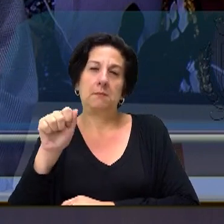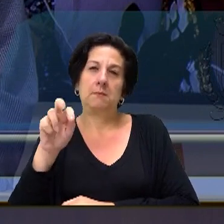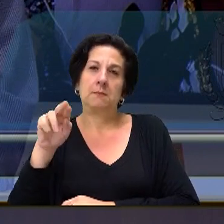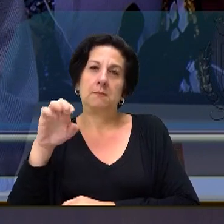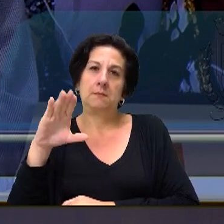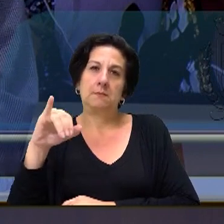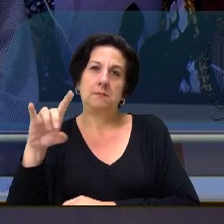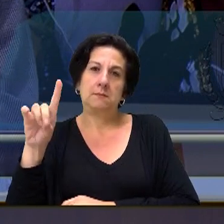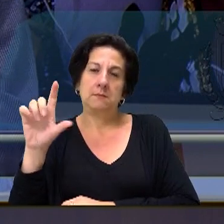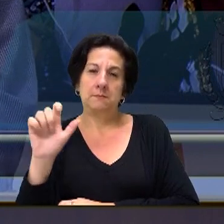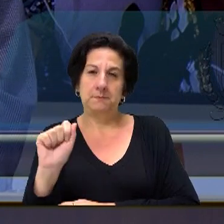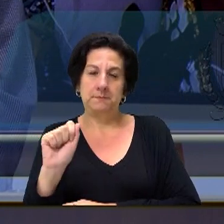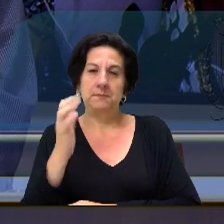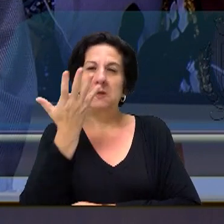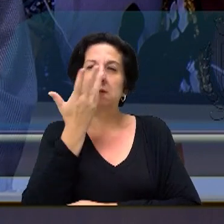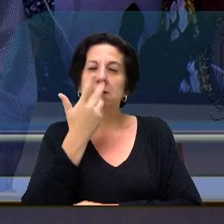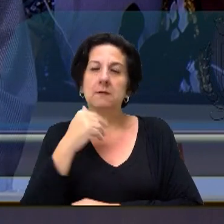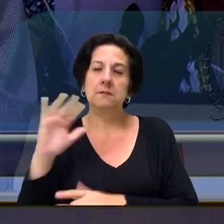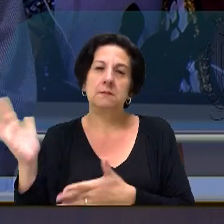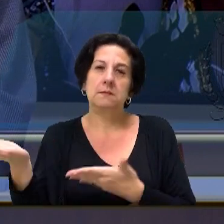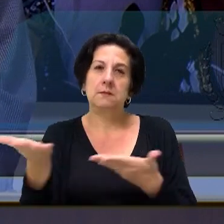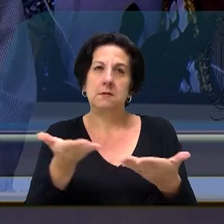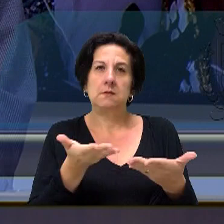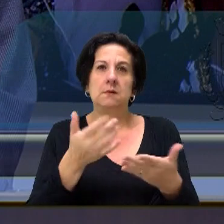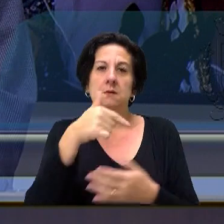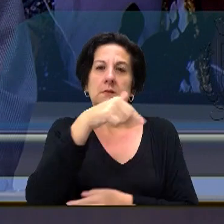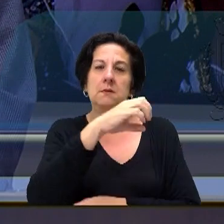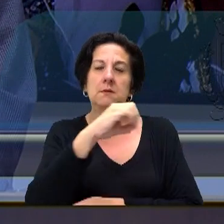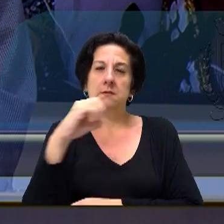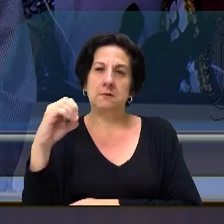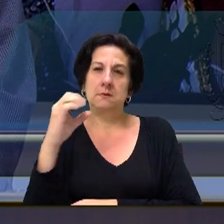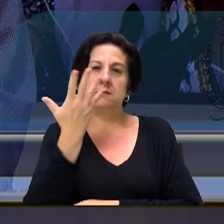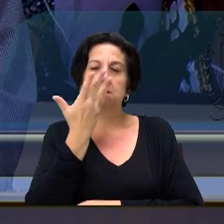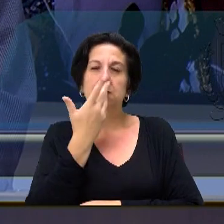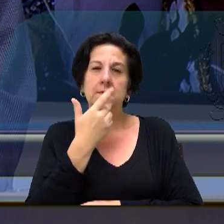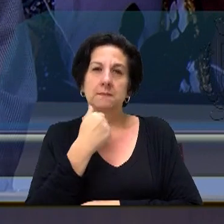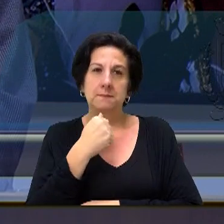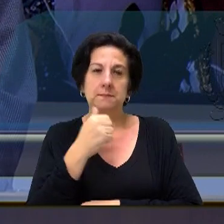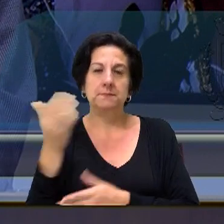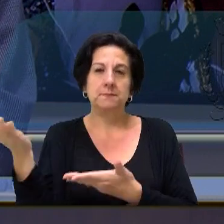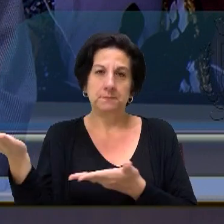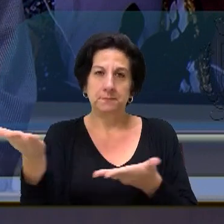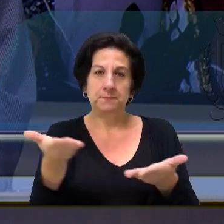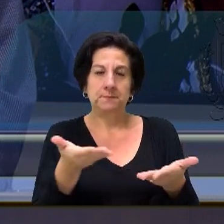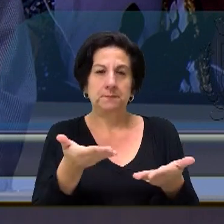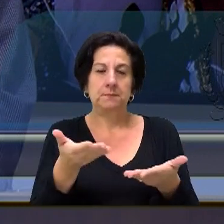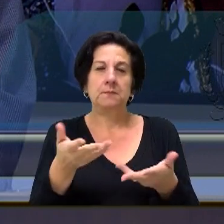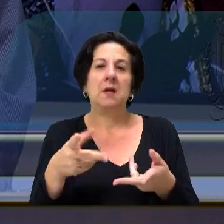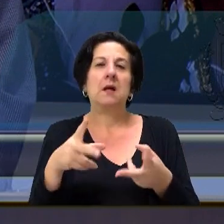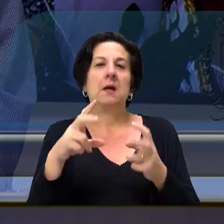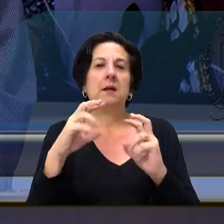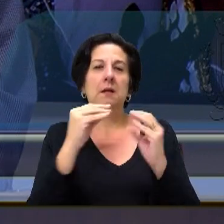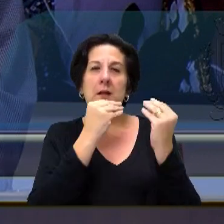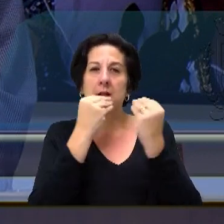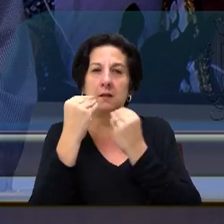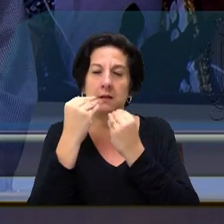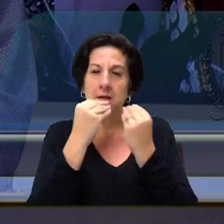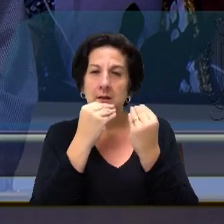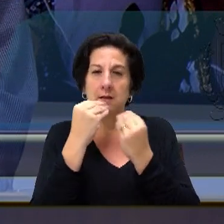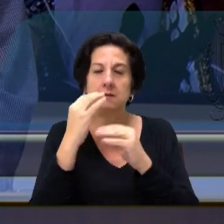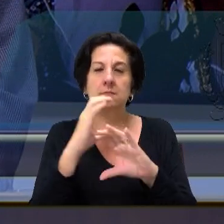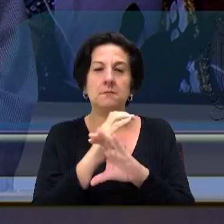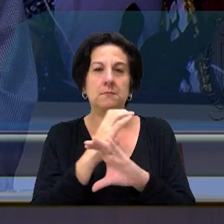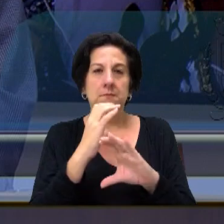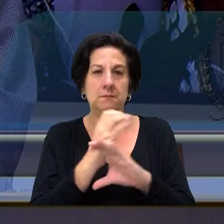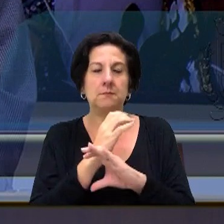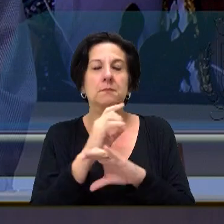em média, são atendidas, em torno de 700 crianças são atendidas. Recebem um lanche completo e também